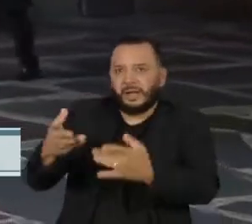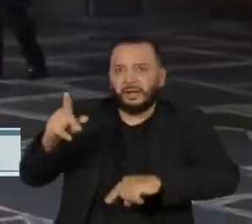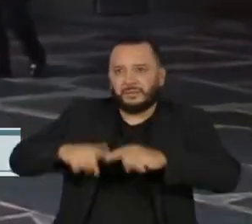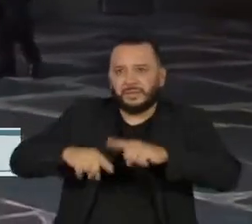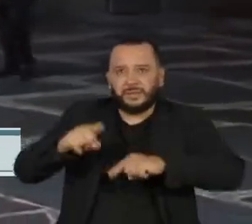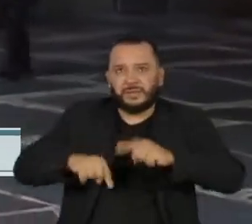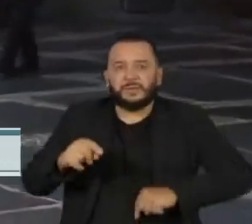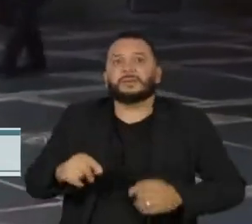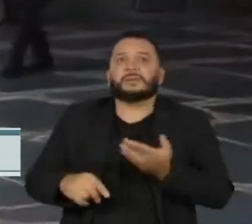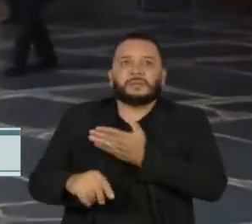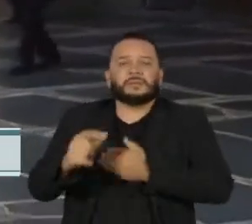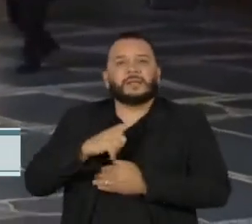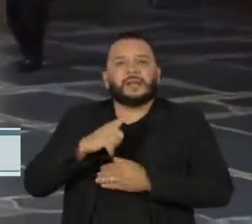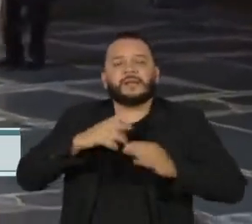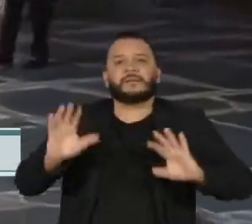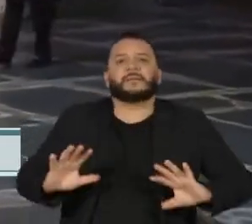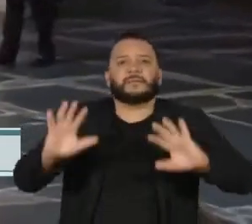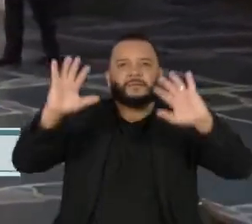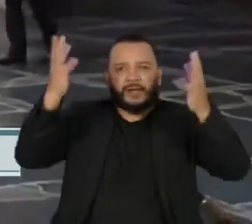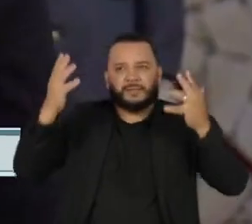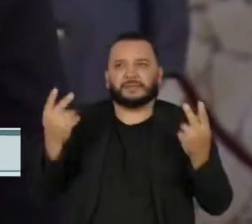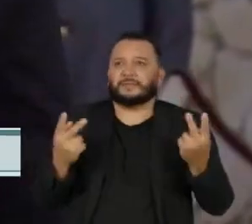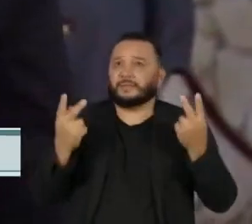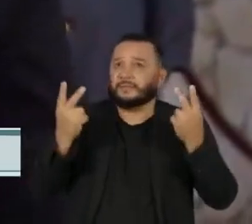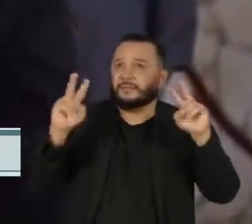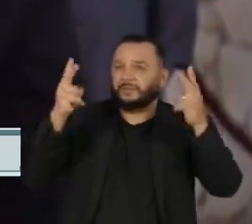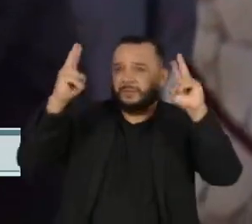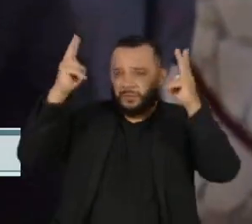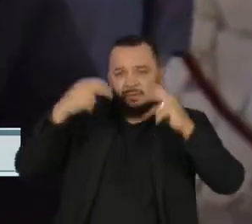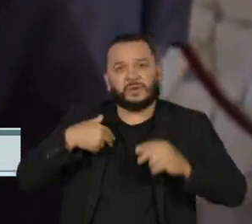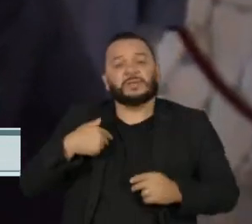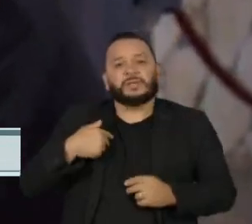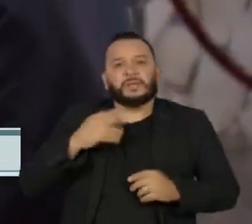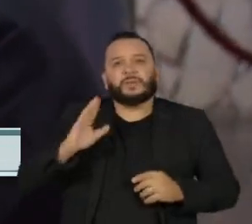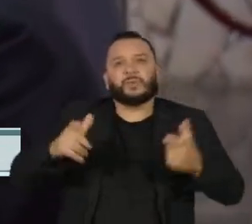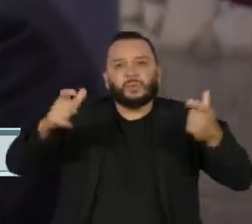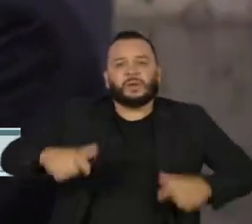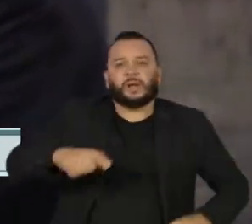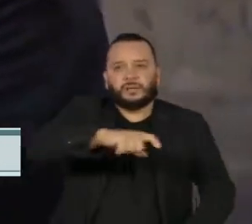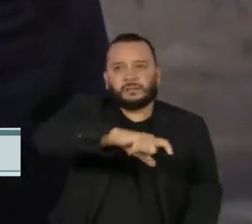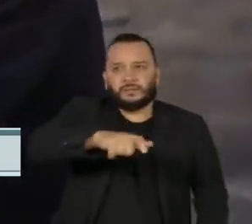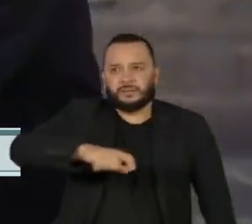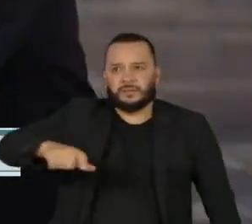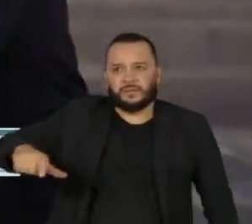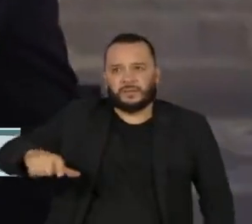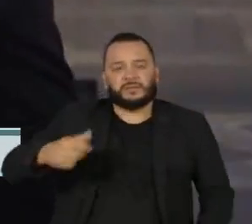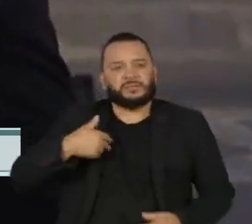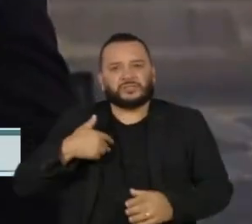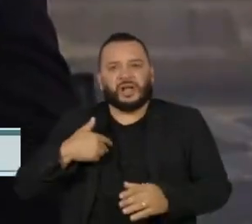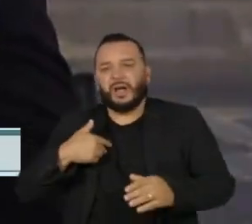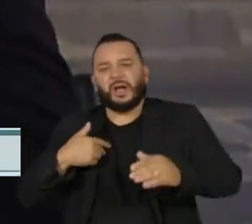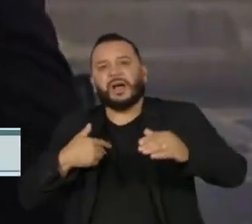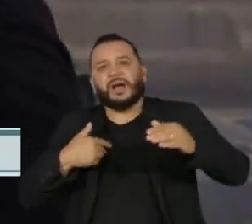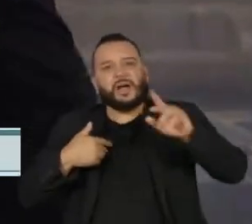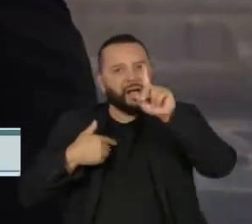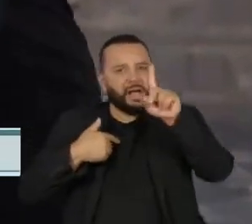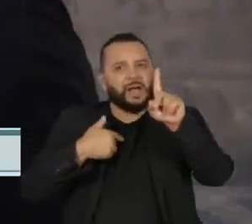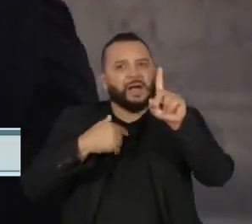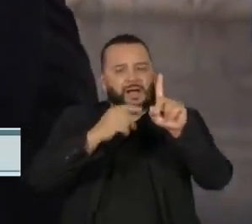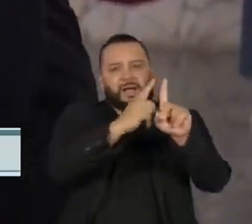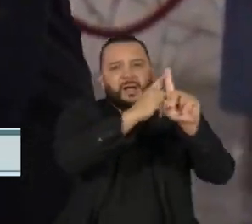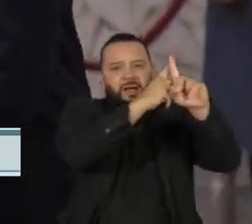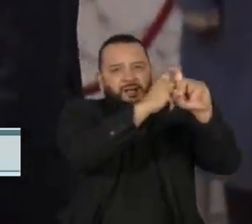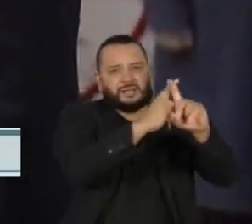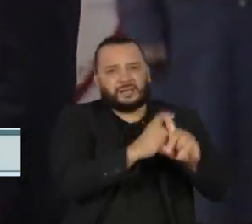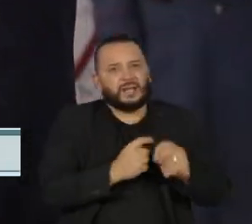em Stalingrado, na Segunda Guerra Mundial, o golpe fatal no exército de Hitler, Vladimir Putin disse que